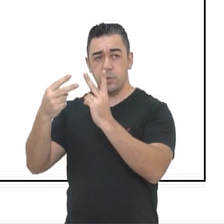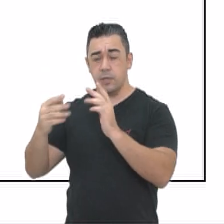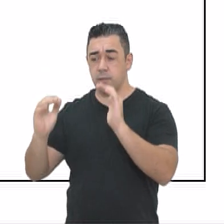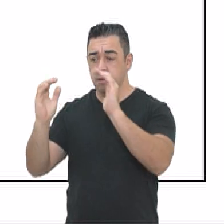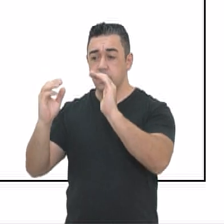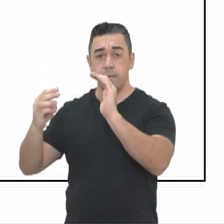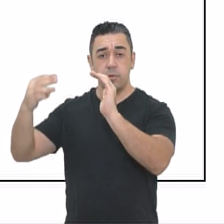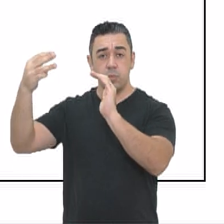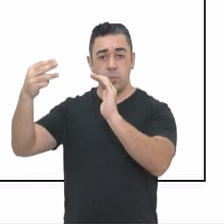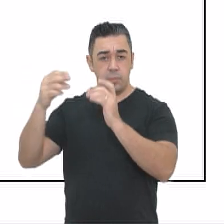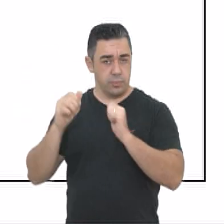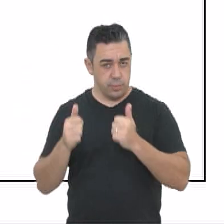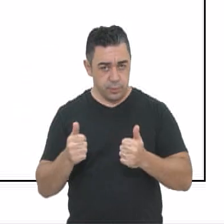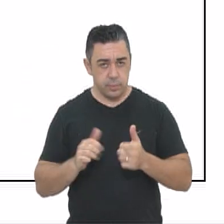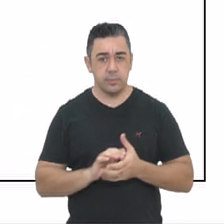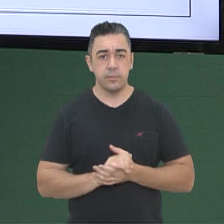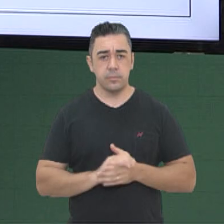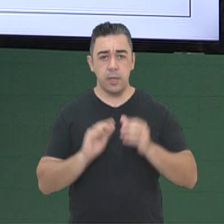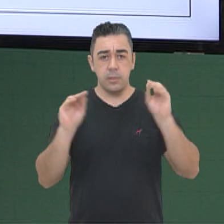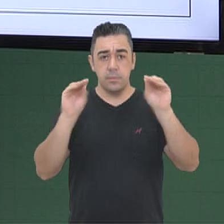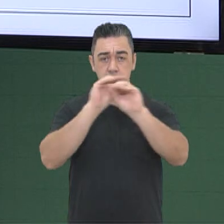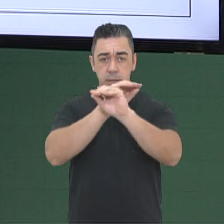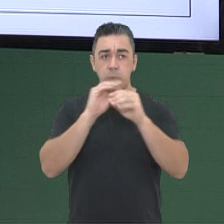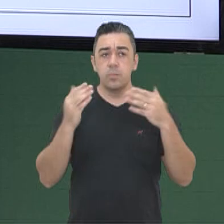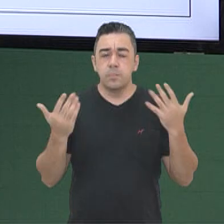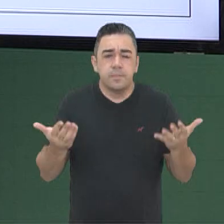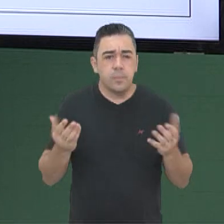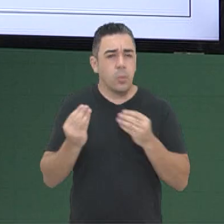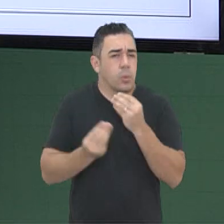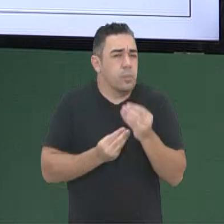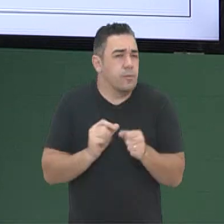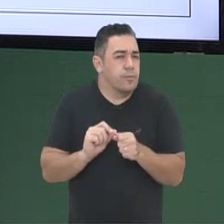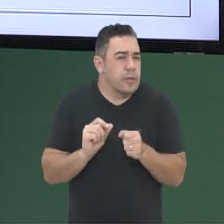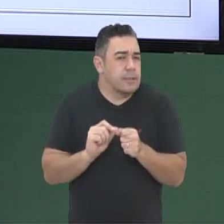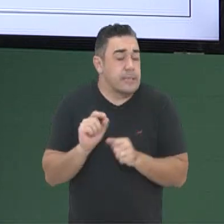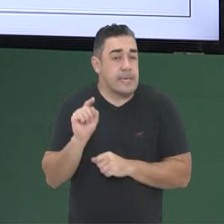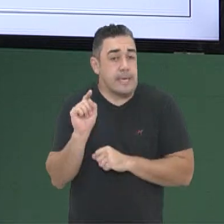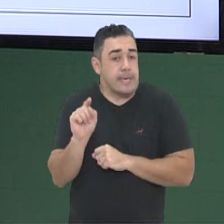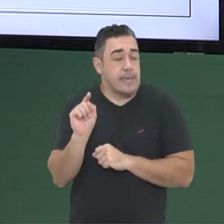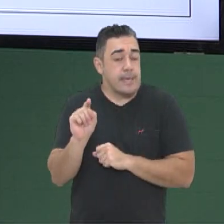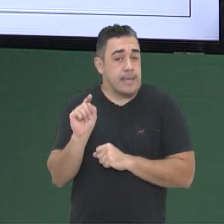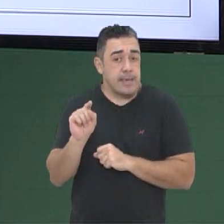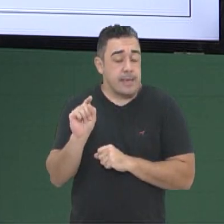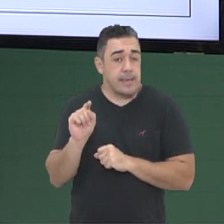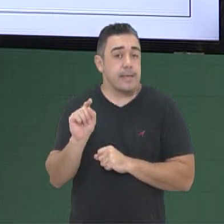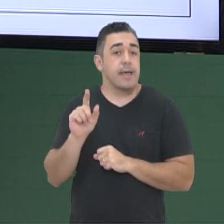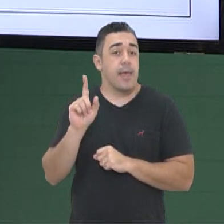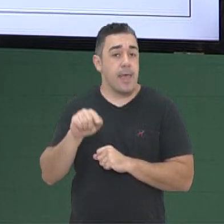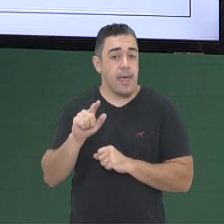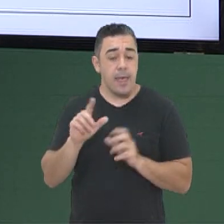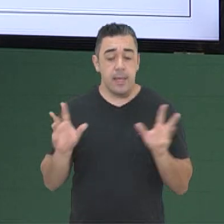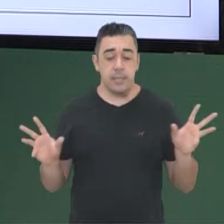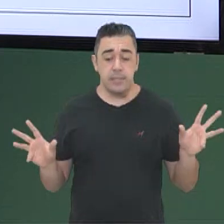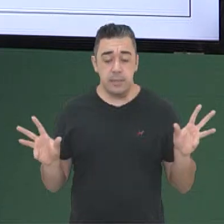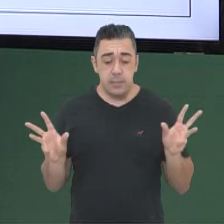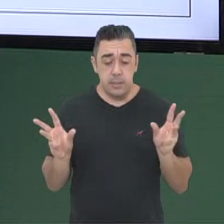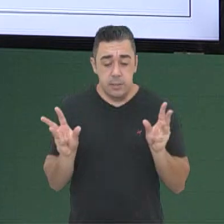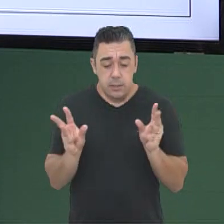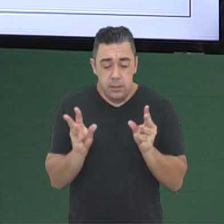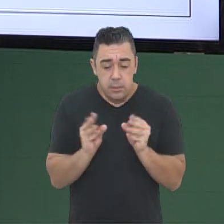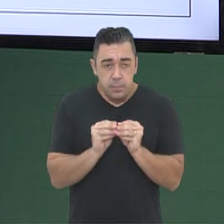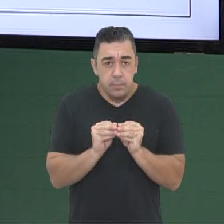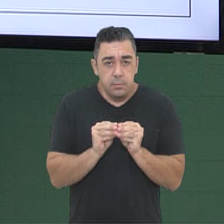elevado ao cubo, tá? Então, o que nós vamos fazer? Esse exercício é um exercício de